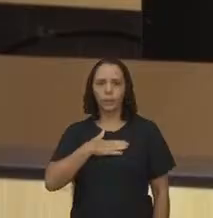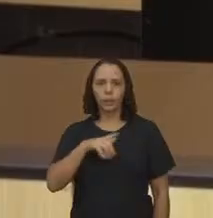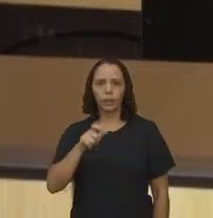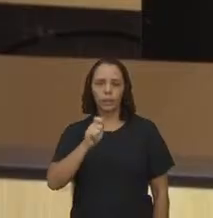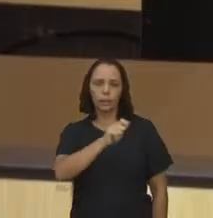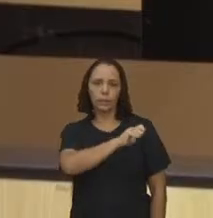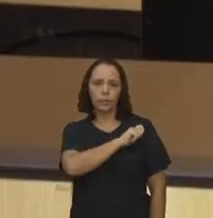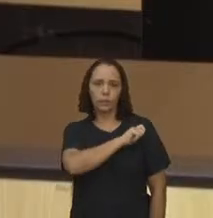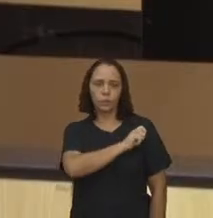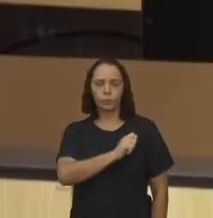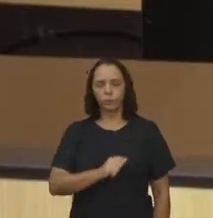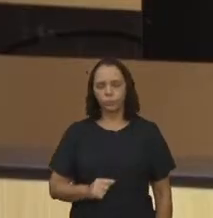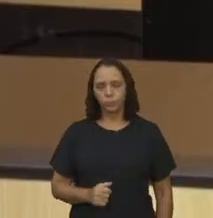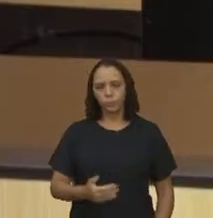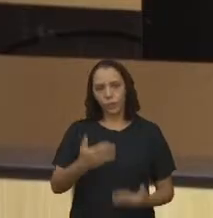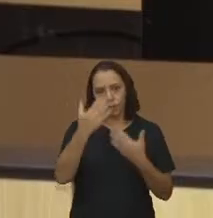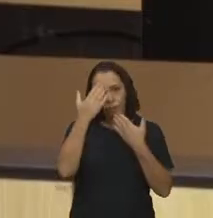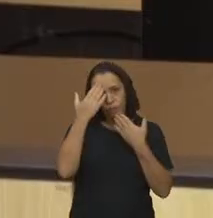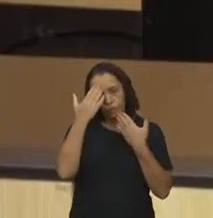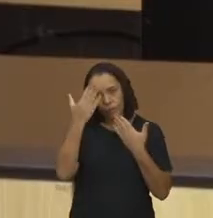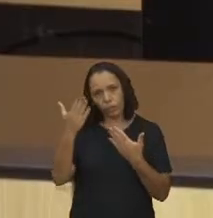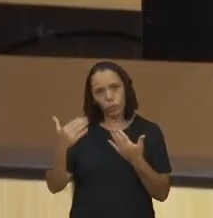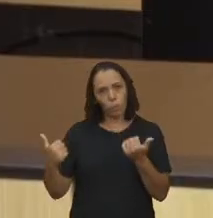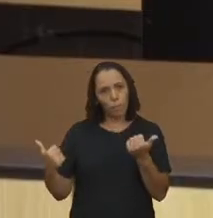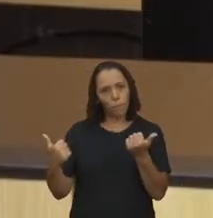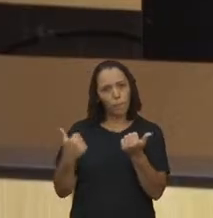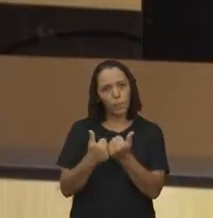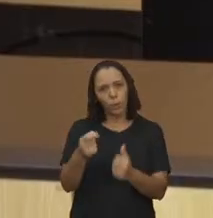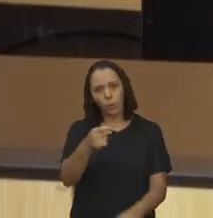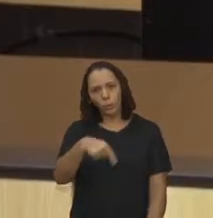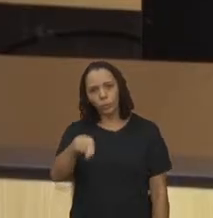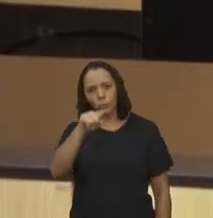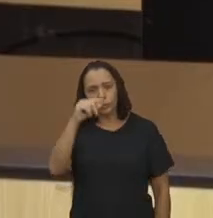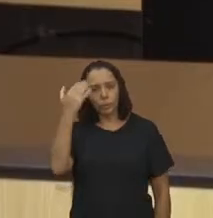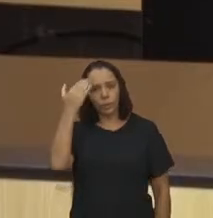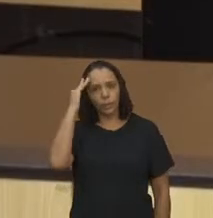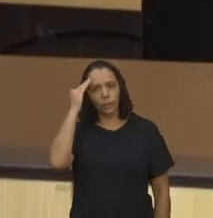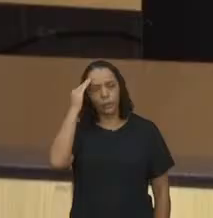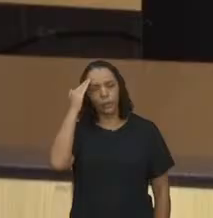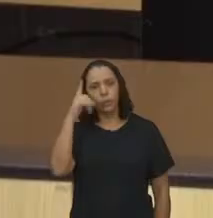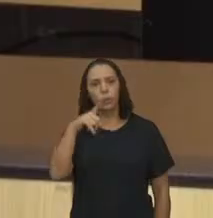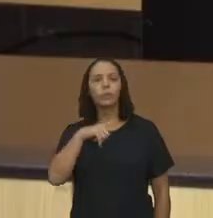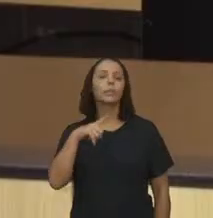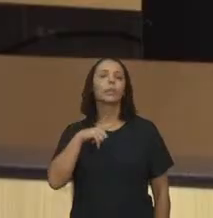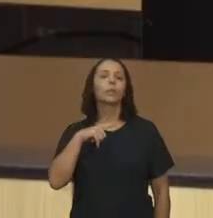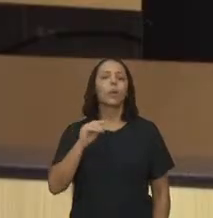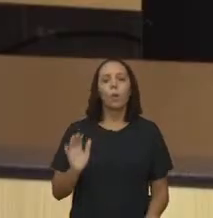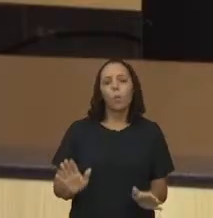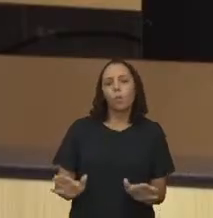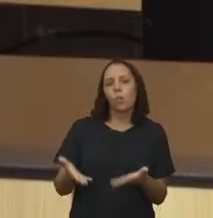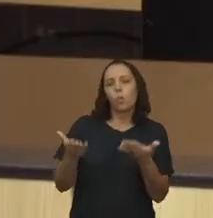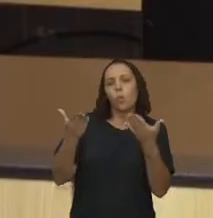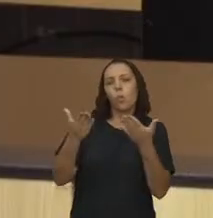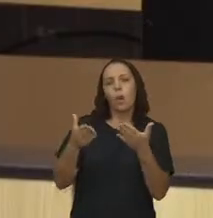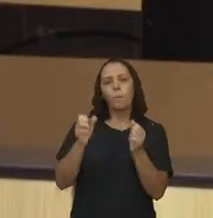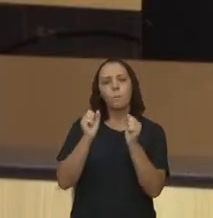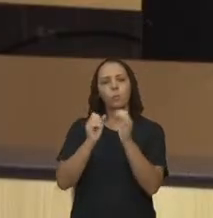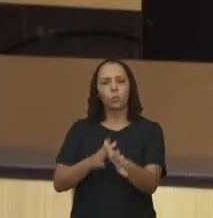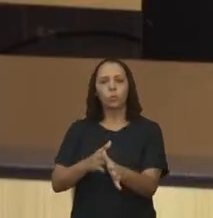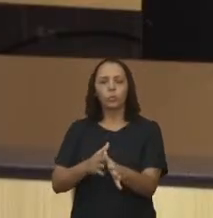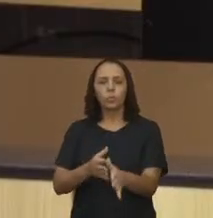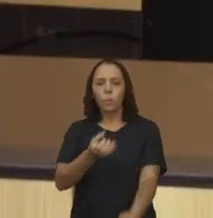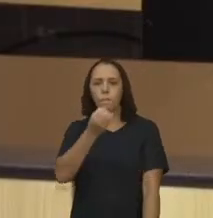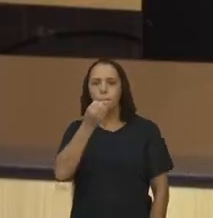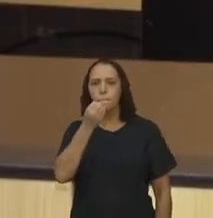vocês entenderam a importância que é a gente fomentar boas práticas de segurança no trânsito, plantar boas sementes na